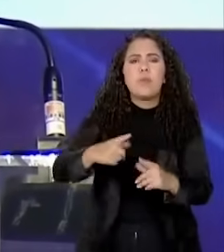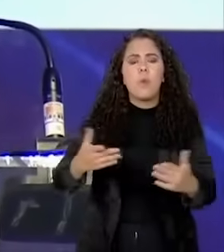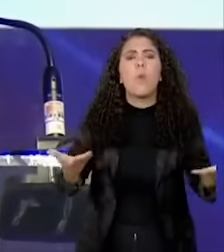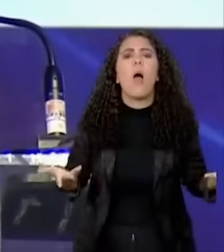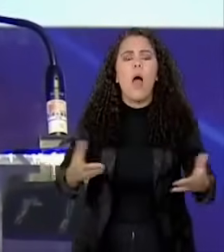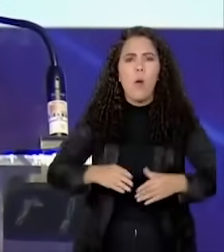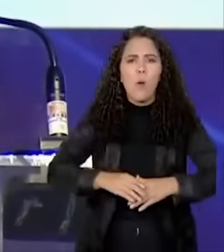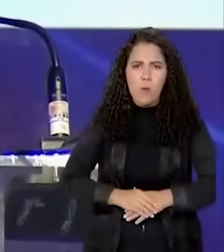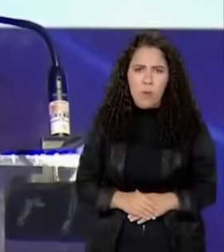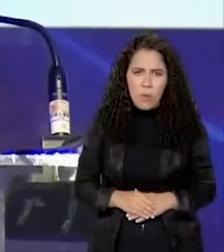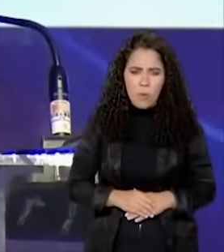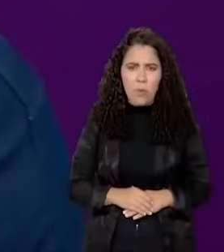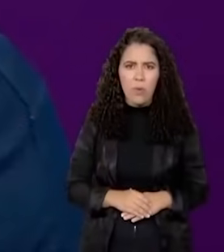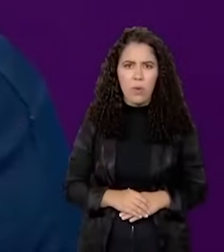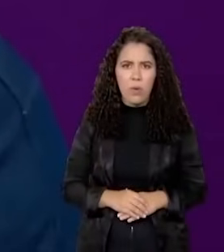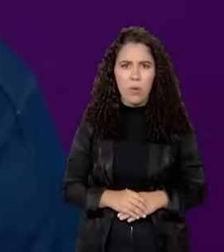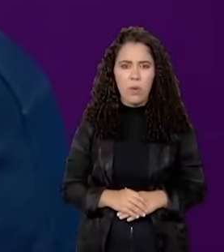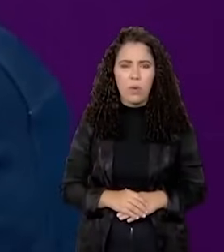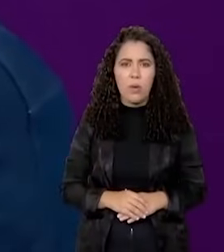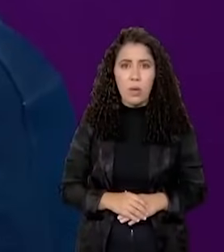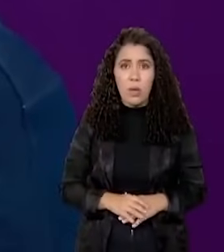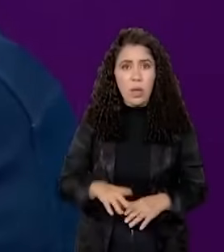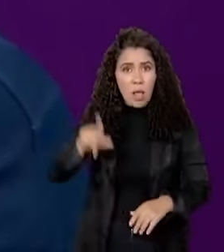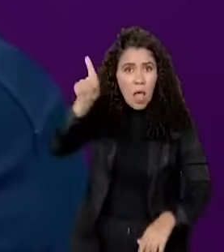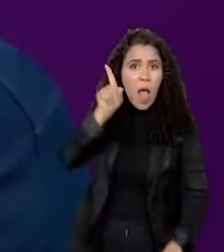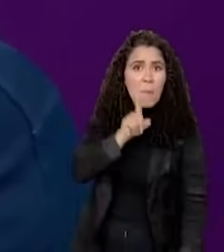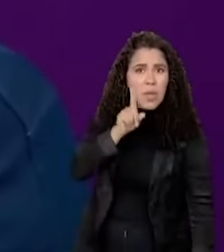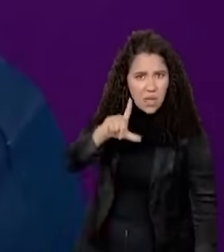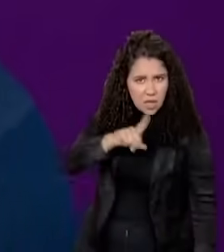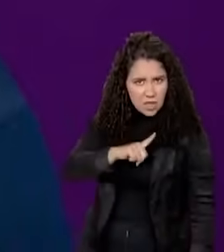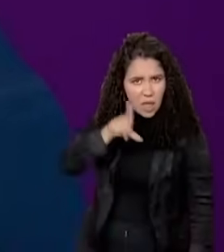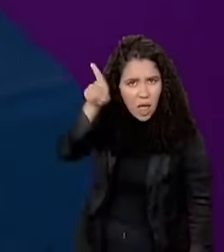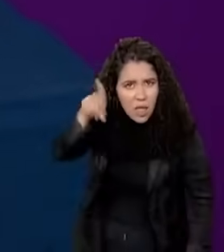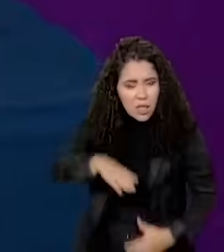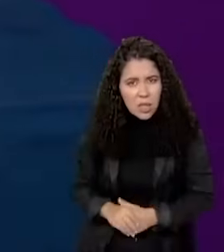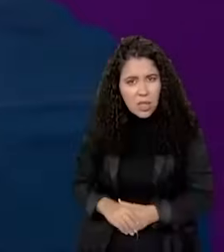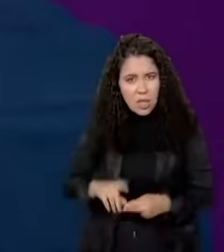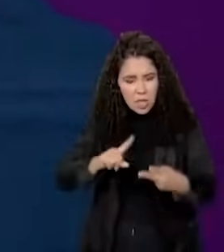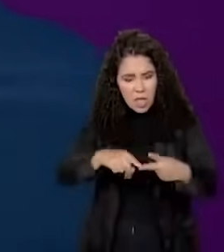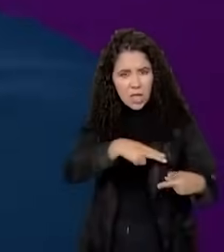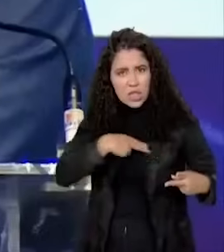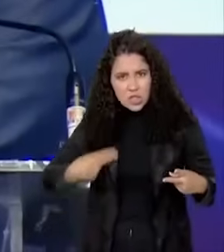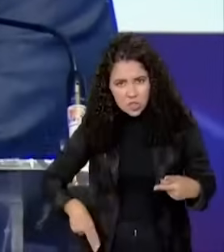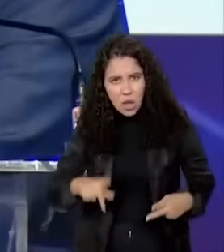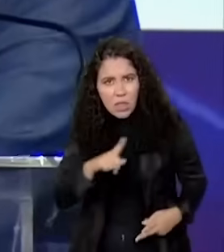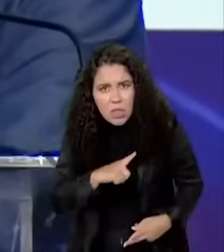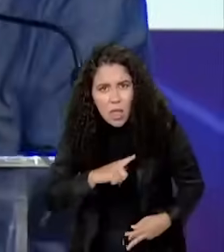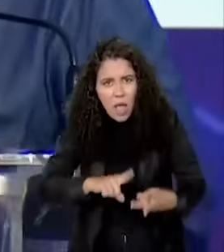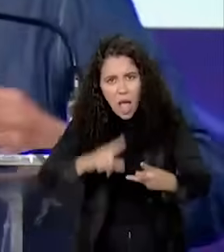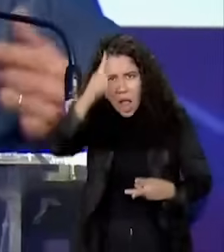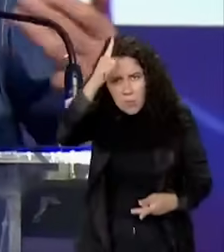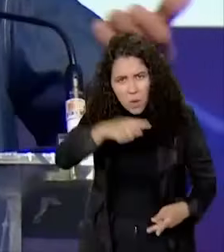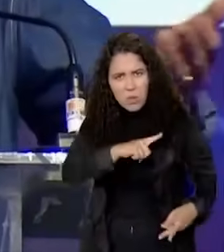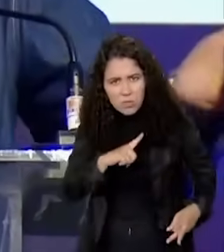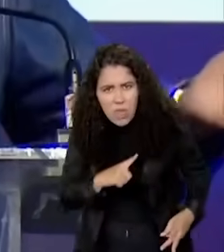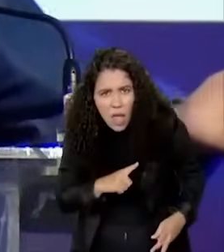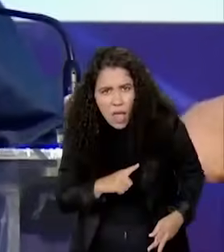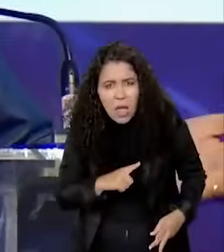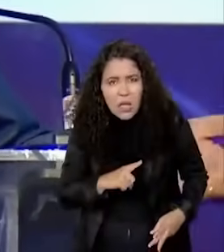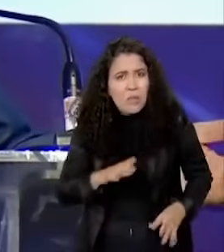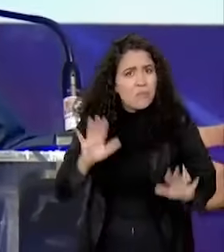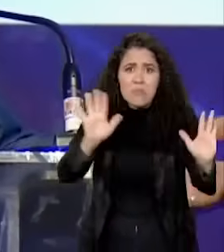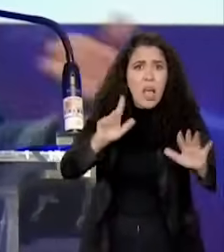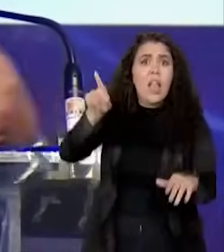Qual é o país? Os americanos têm isso, os chineses têm isso, os alemães têm isso, eles têm